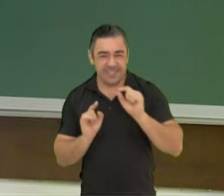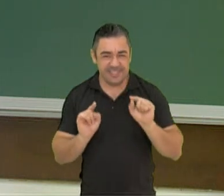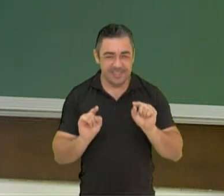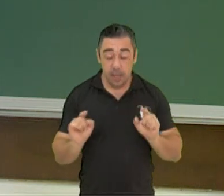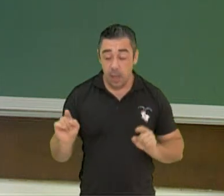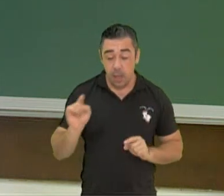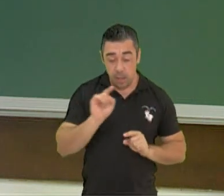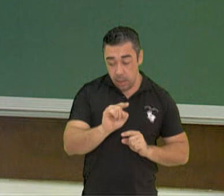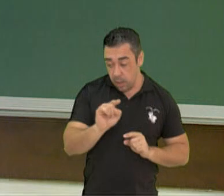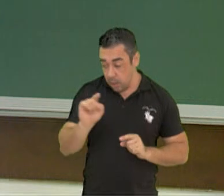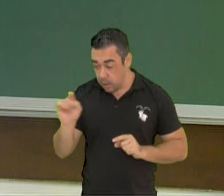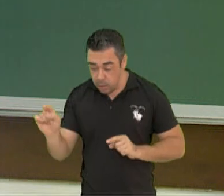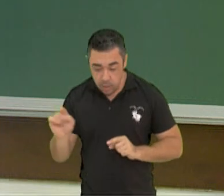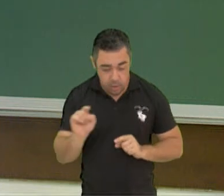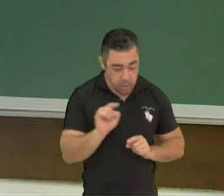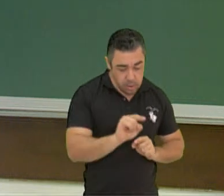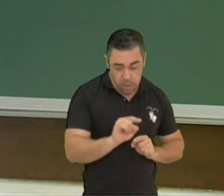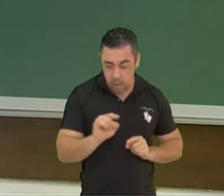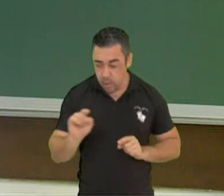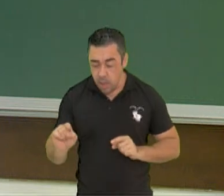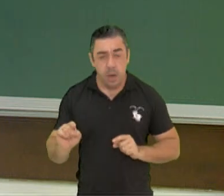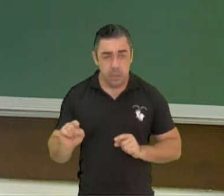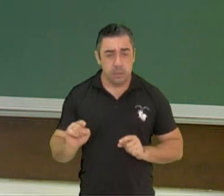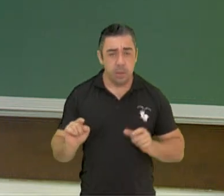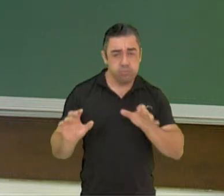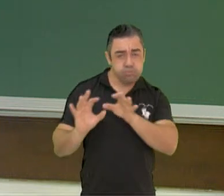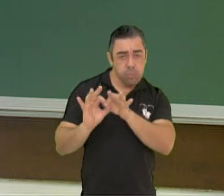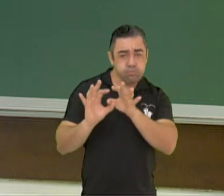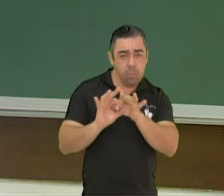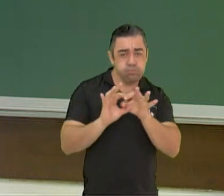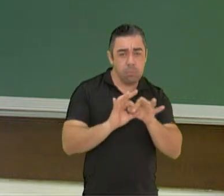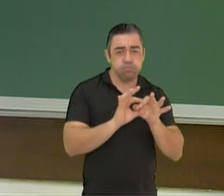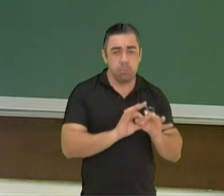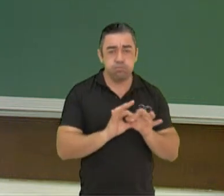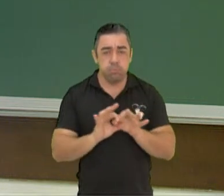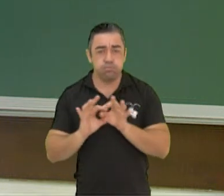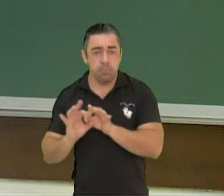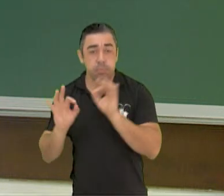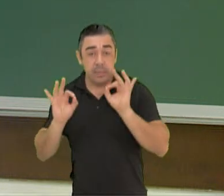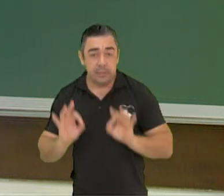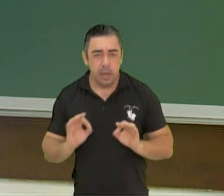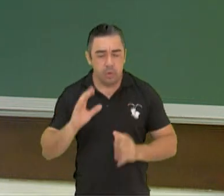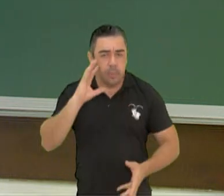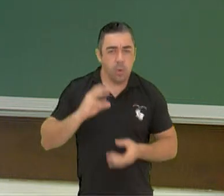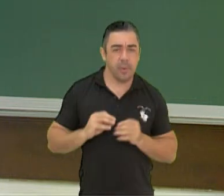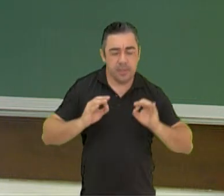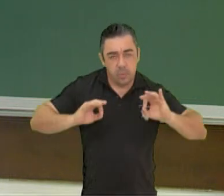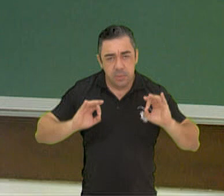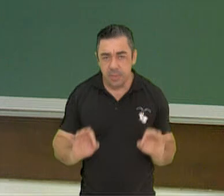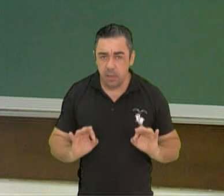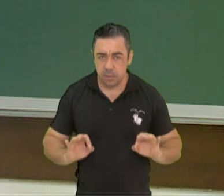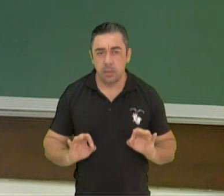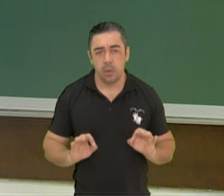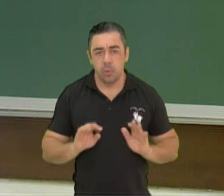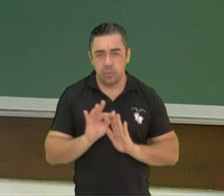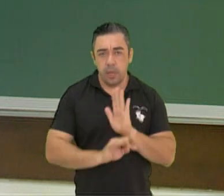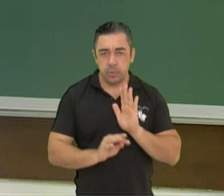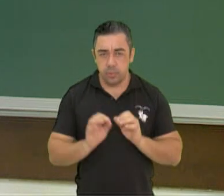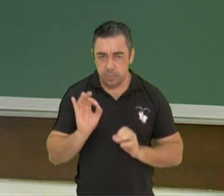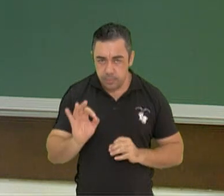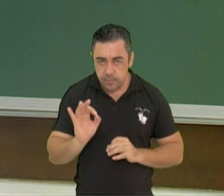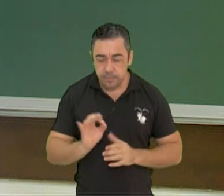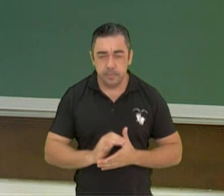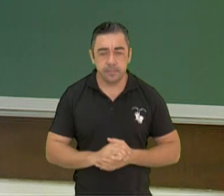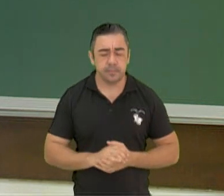certo? Que sai de uma oração para outra, dando ali uma conexão exata ao texto,